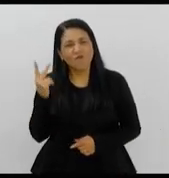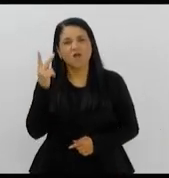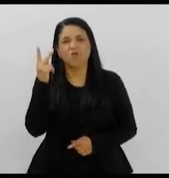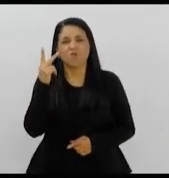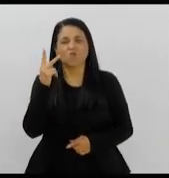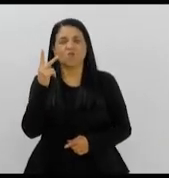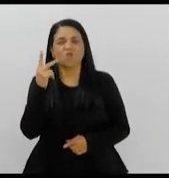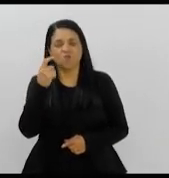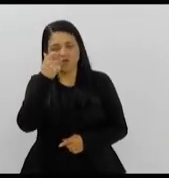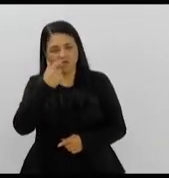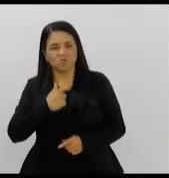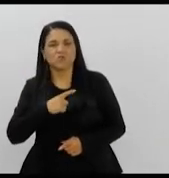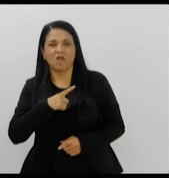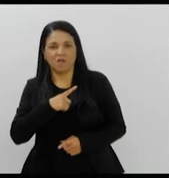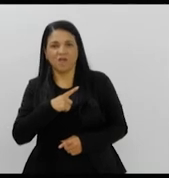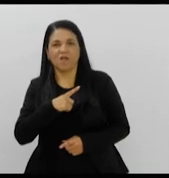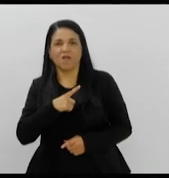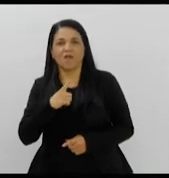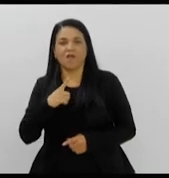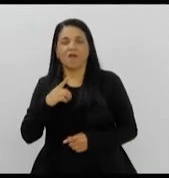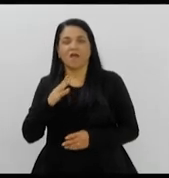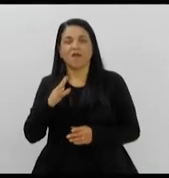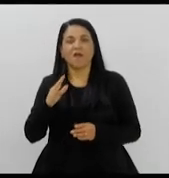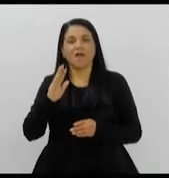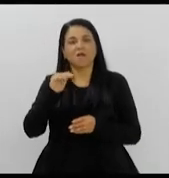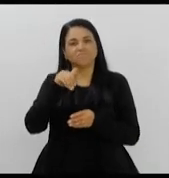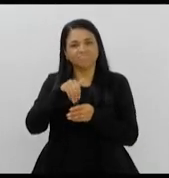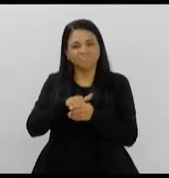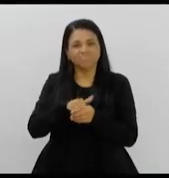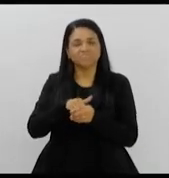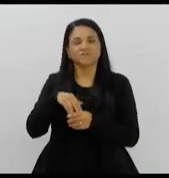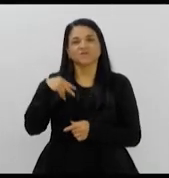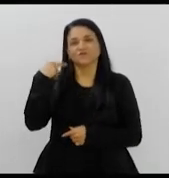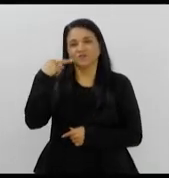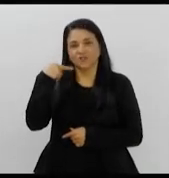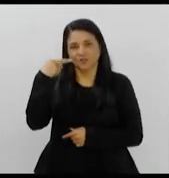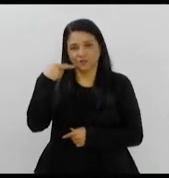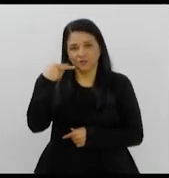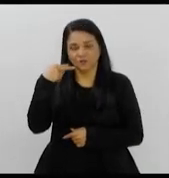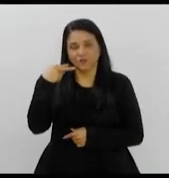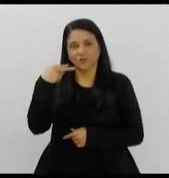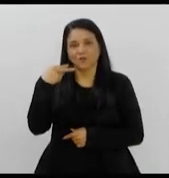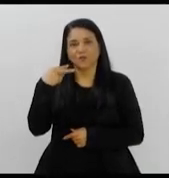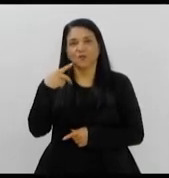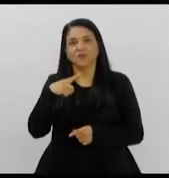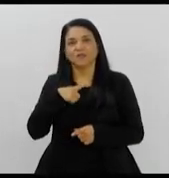muito a candidatura de vereador e aqueles